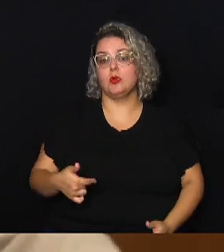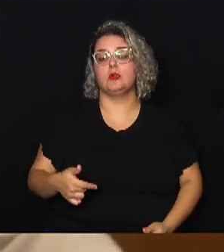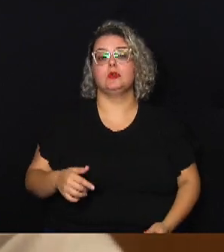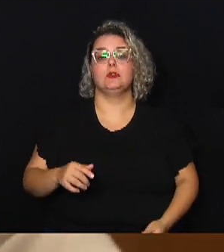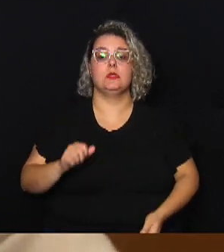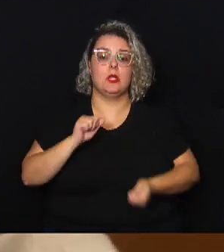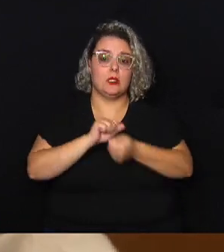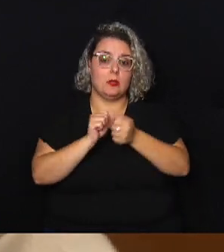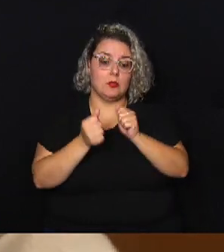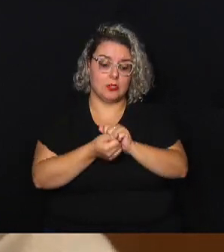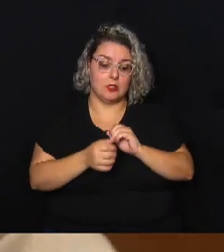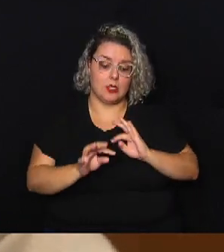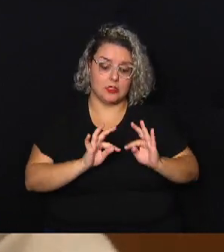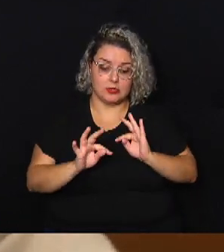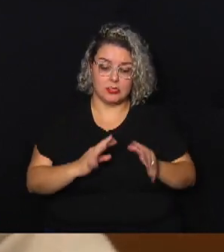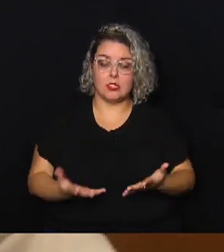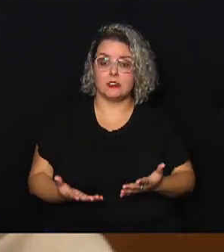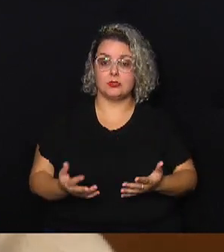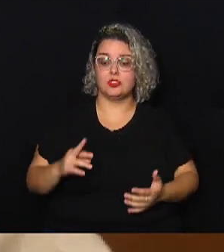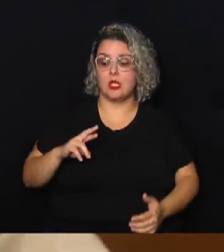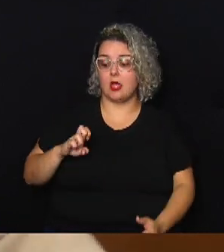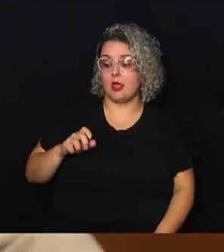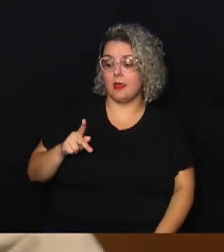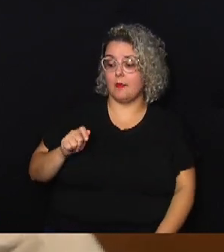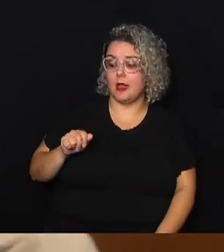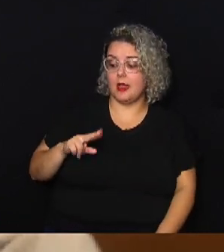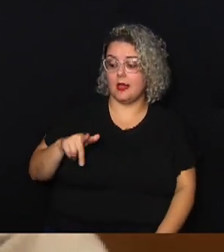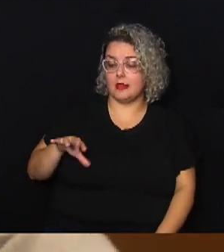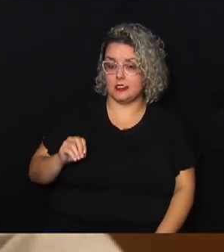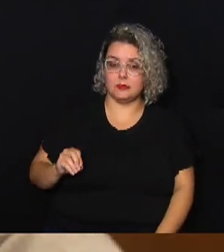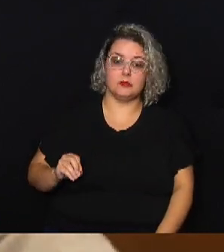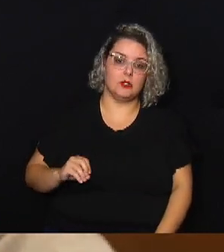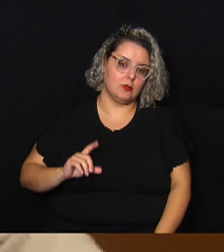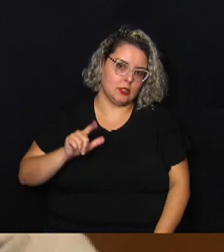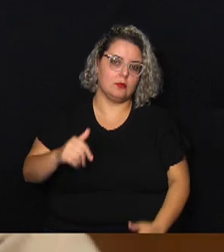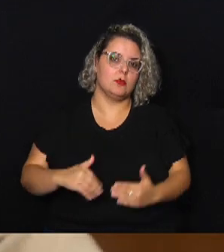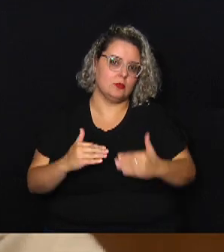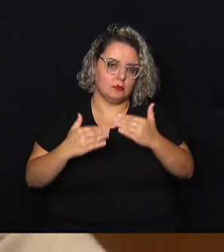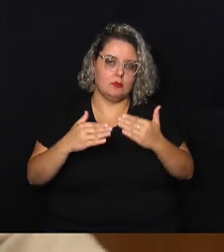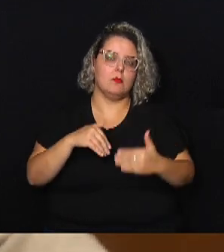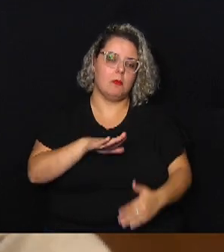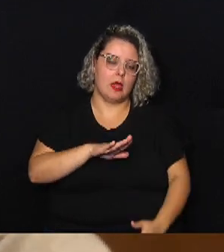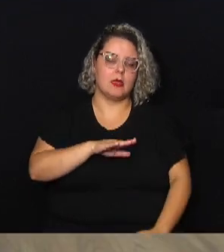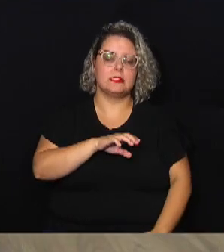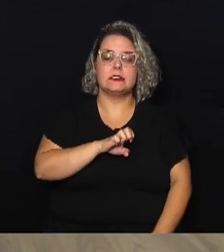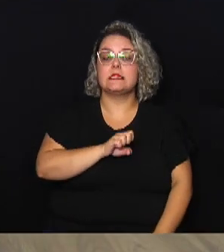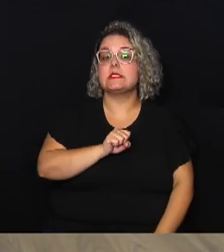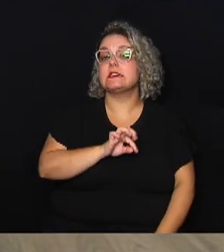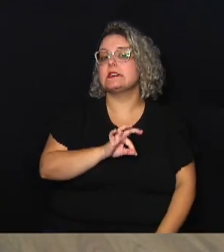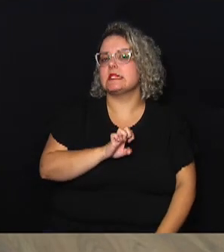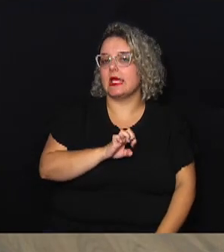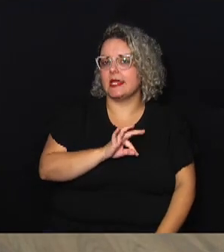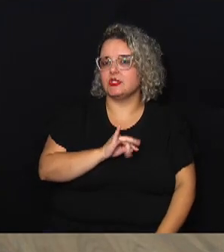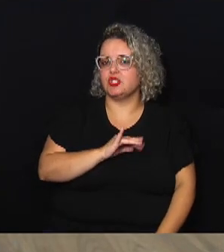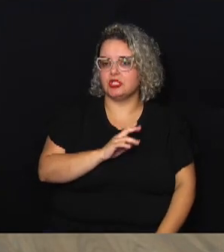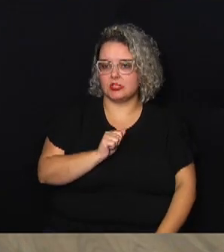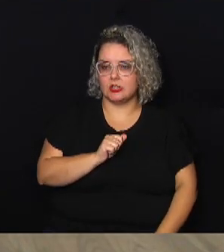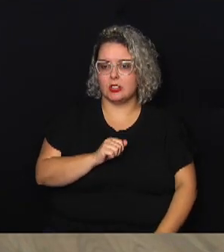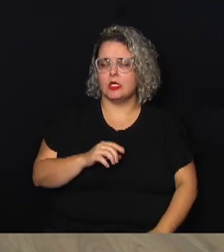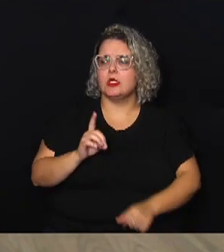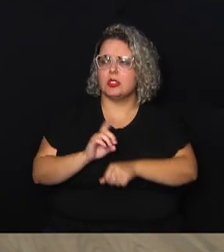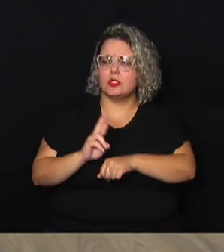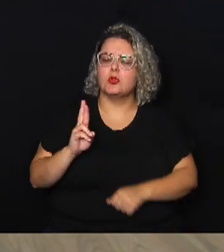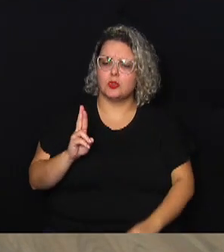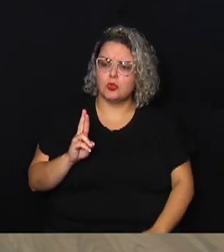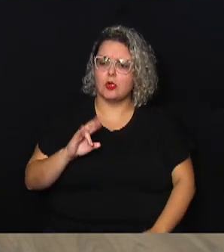reparação, a se desenvolver essas técnicas mais estéticas. E doutor, pegando o gancho aí na sua resposta, algo que